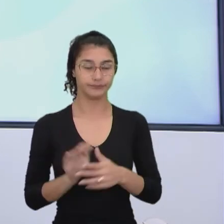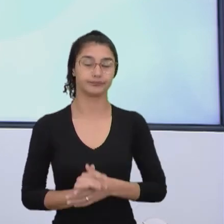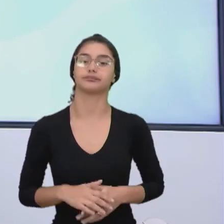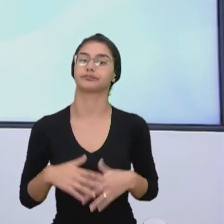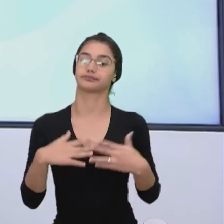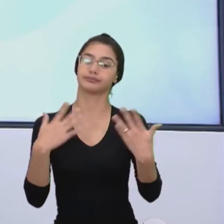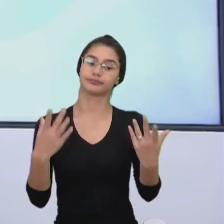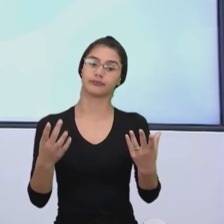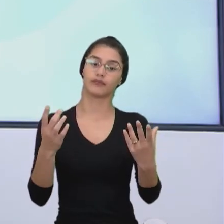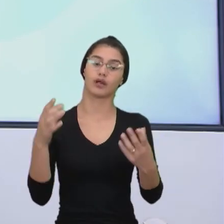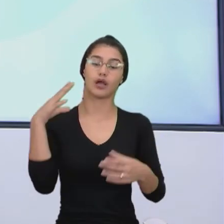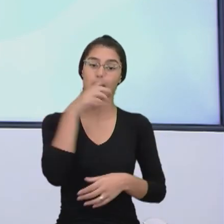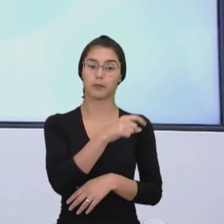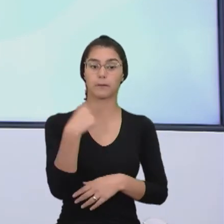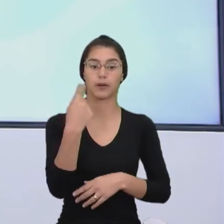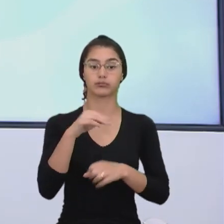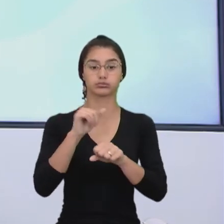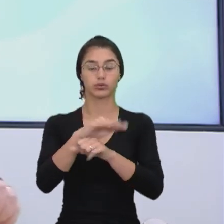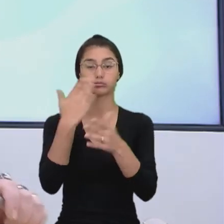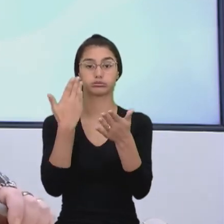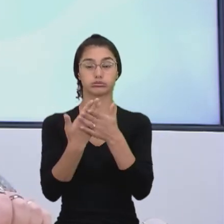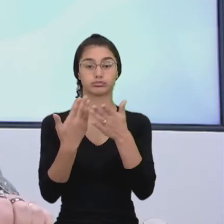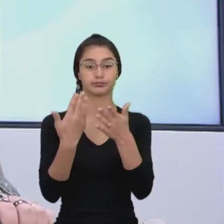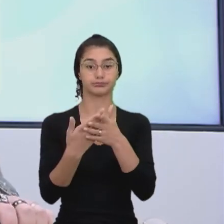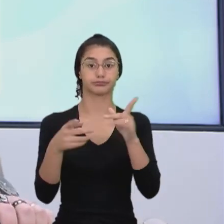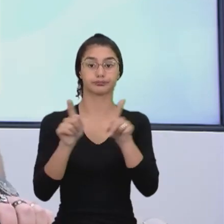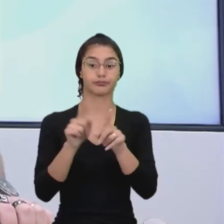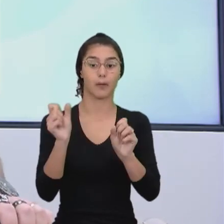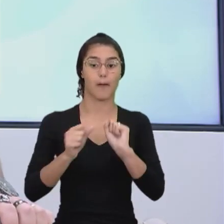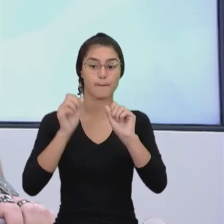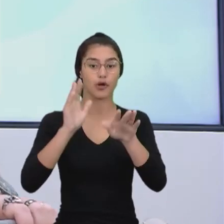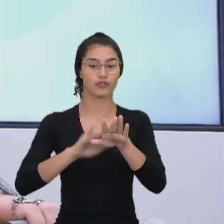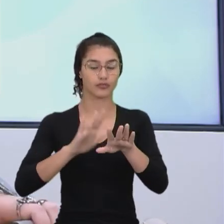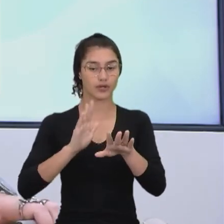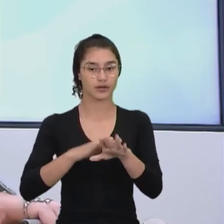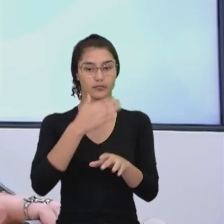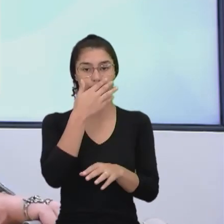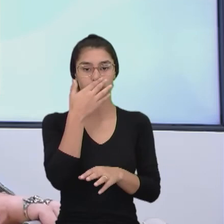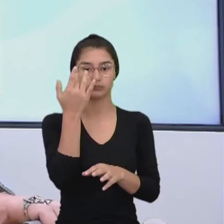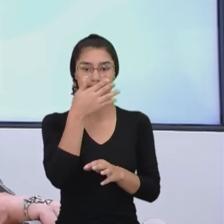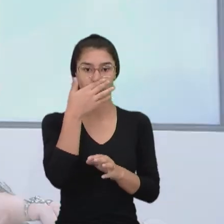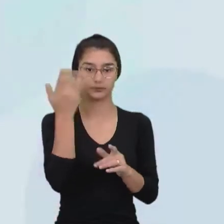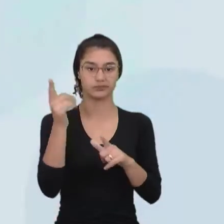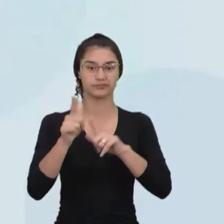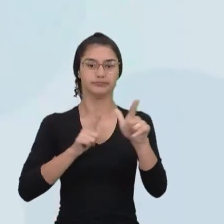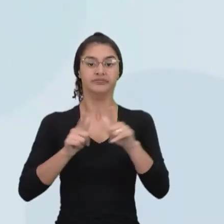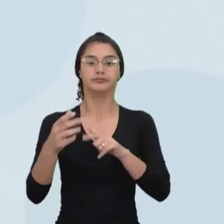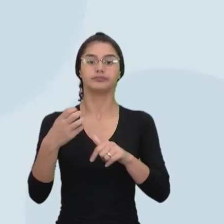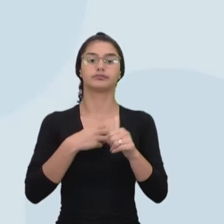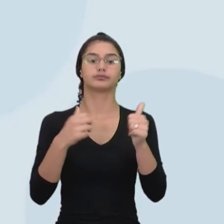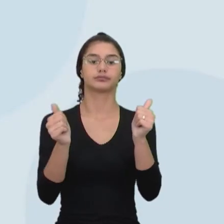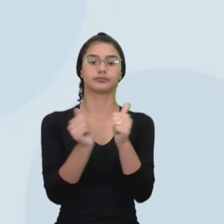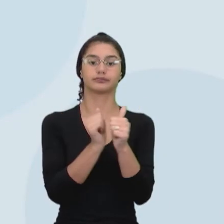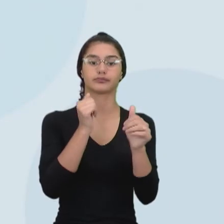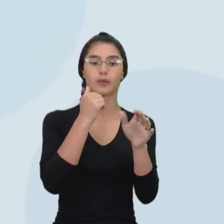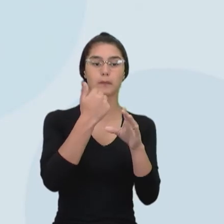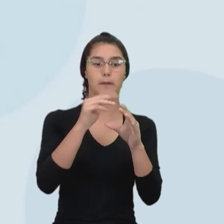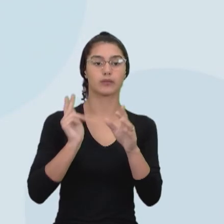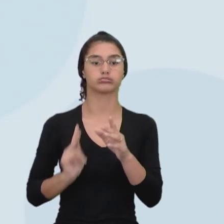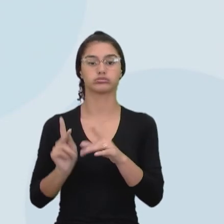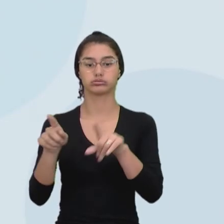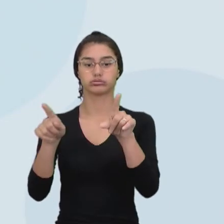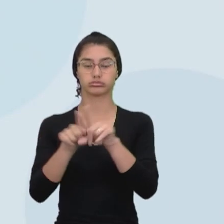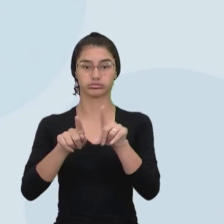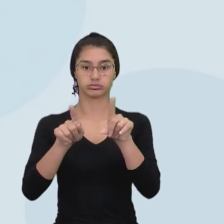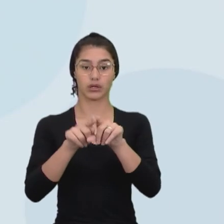isso aí. Rapidinho para orientações para o aluno, né? Vocês podem fazer aí um trabalho de rotação por estações. Dando continuidade